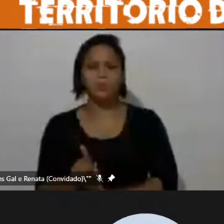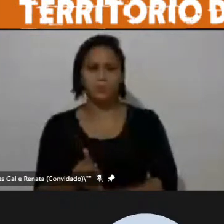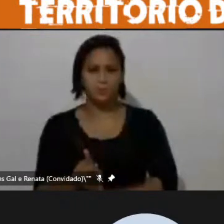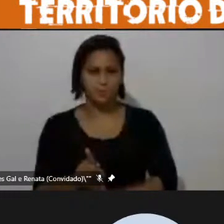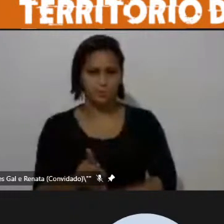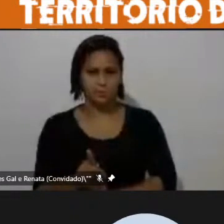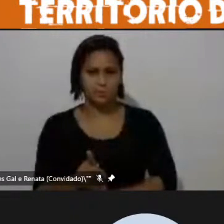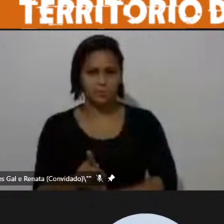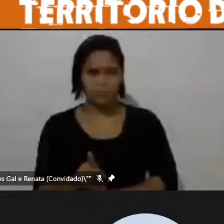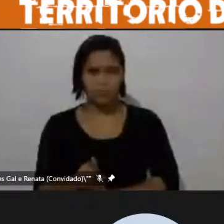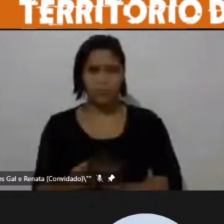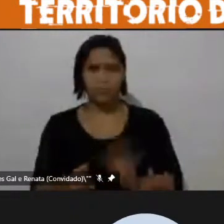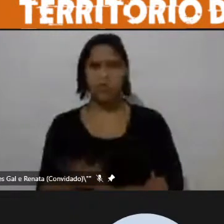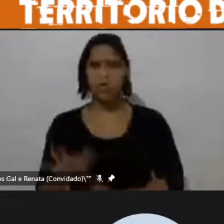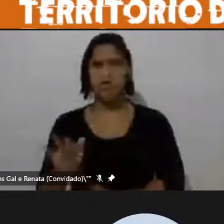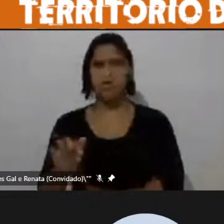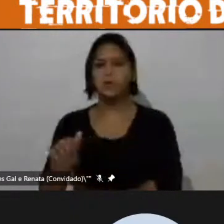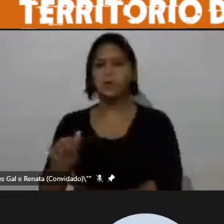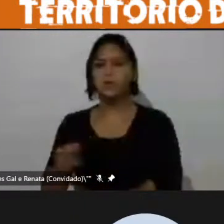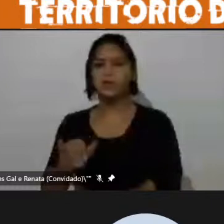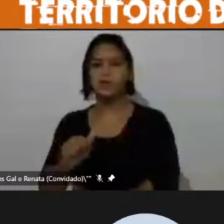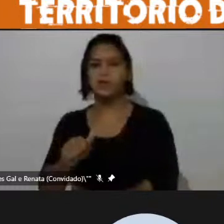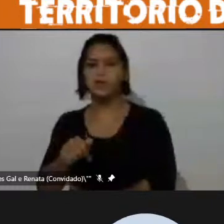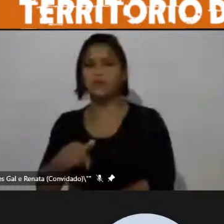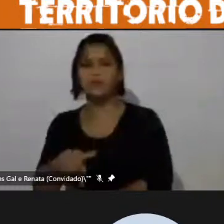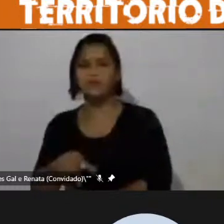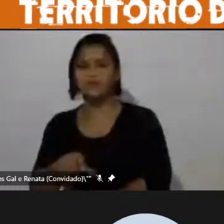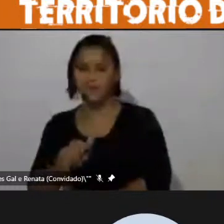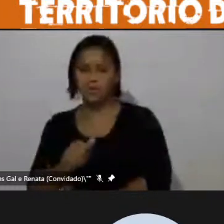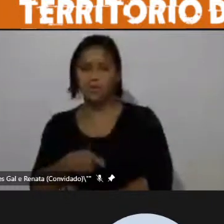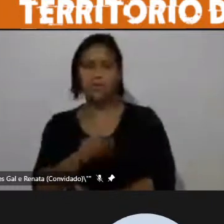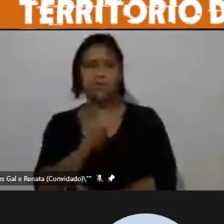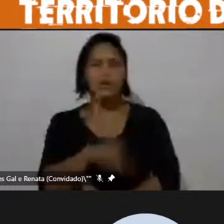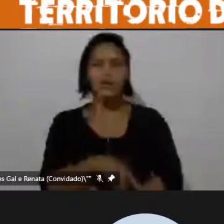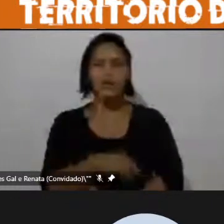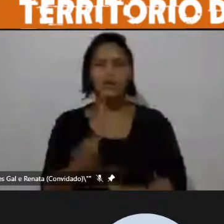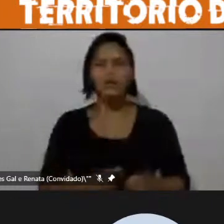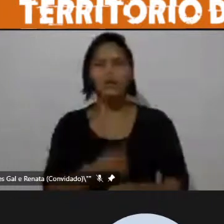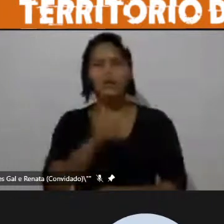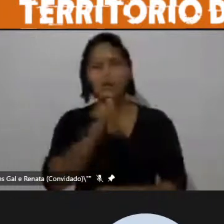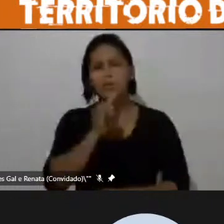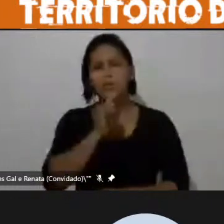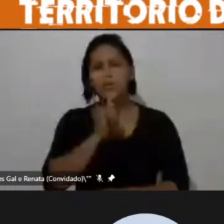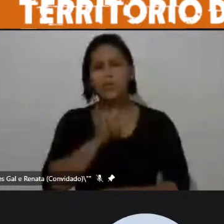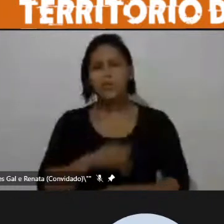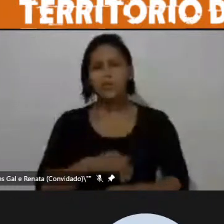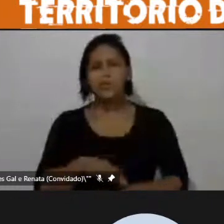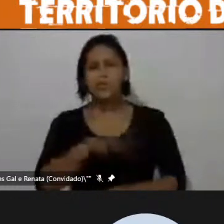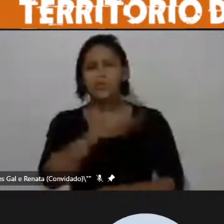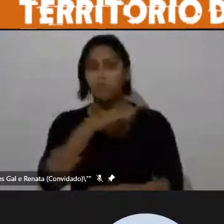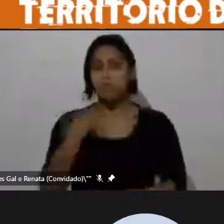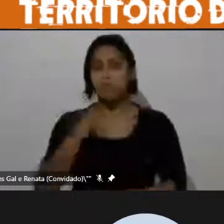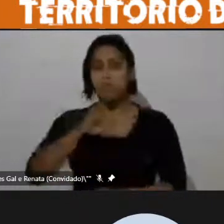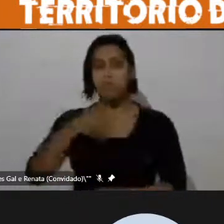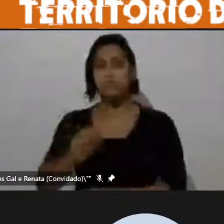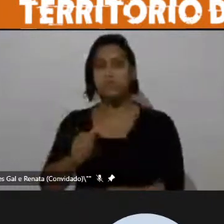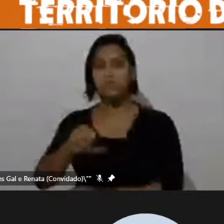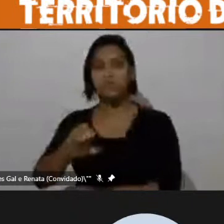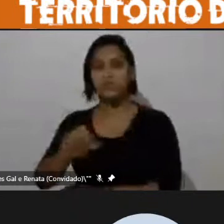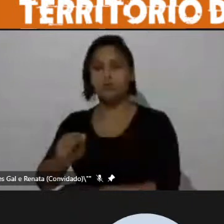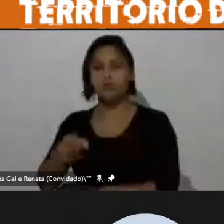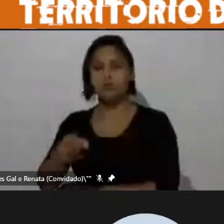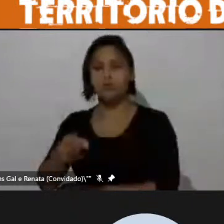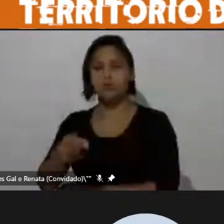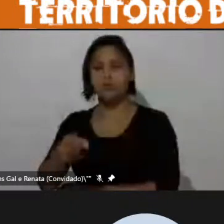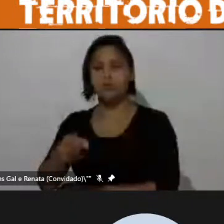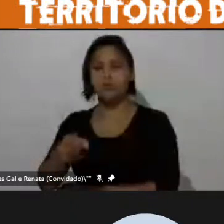para a Fabiana aqui, que é, tomando como exemplo a chacina de Jacarezinho, como nós